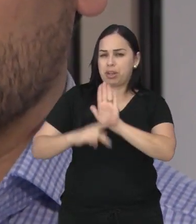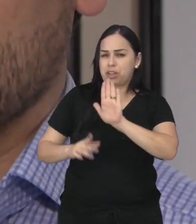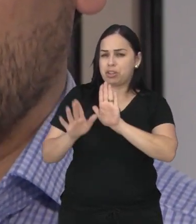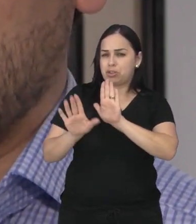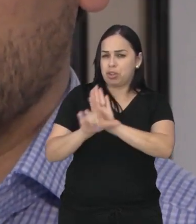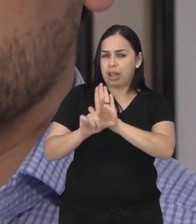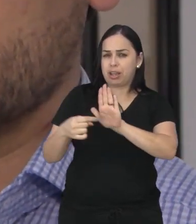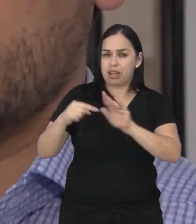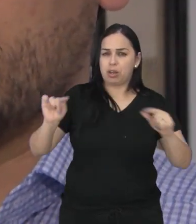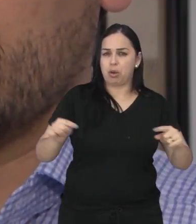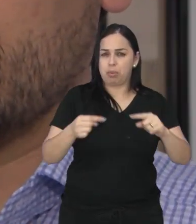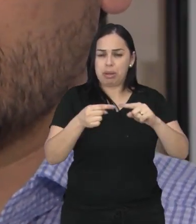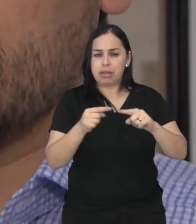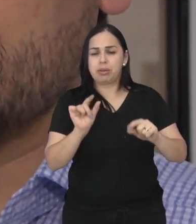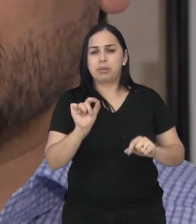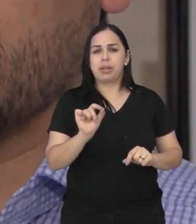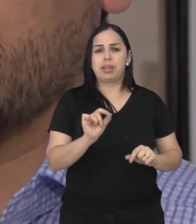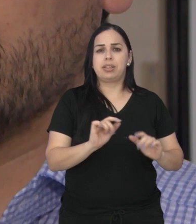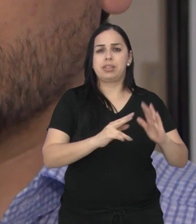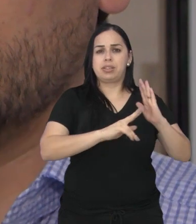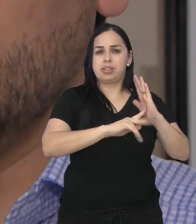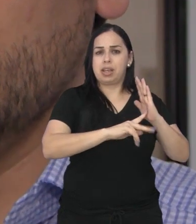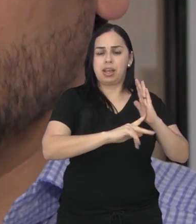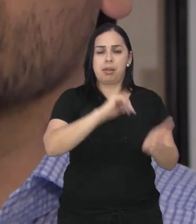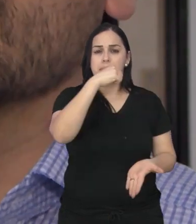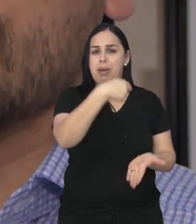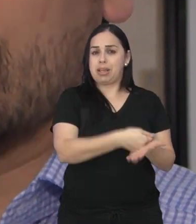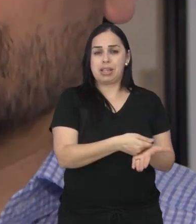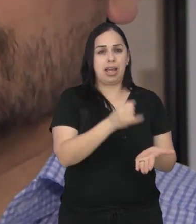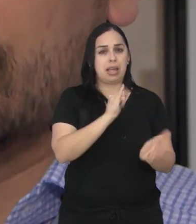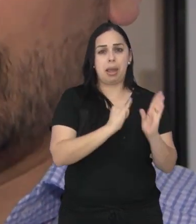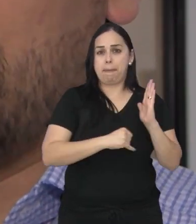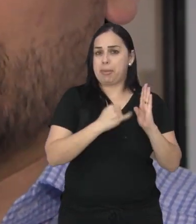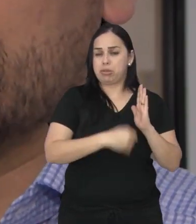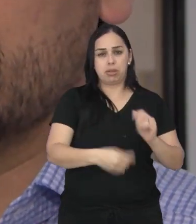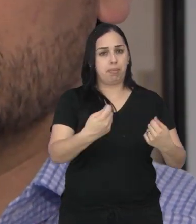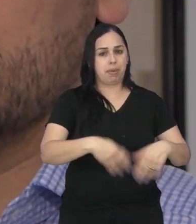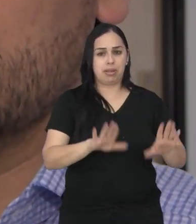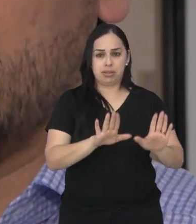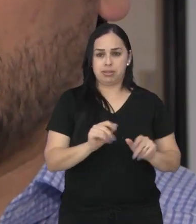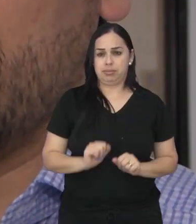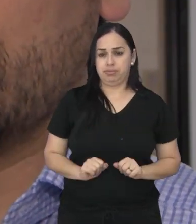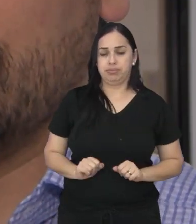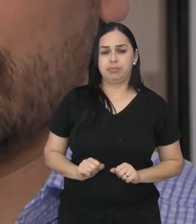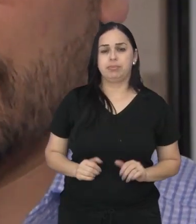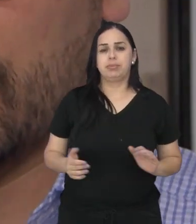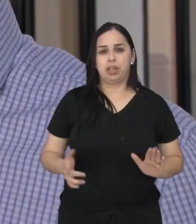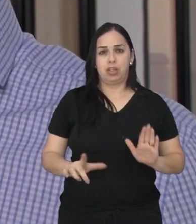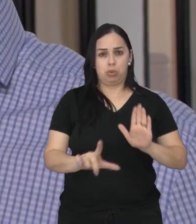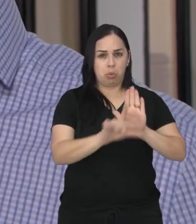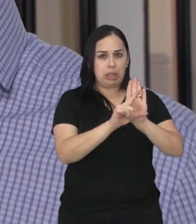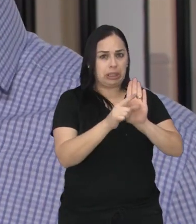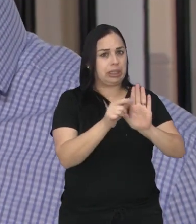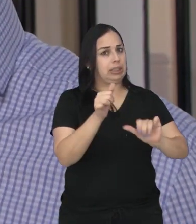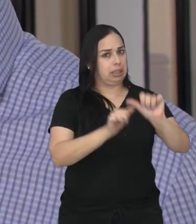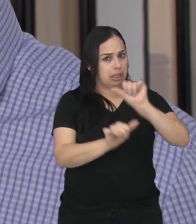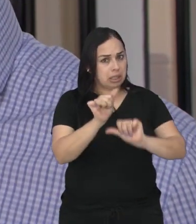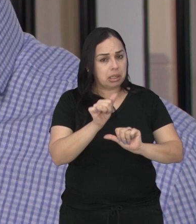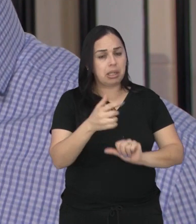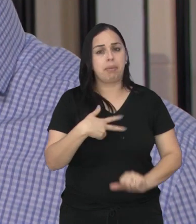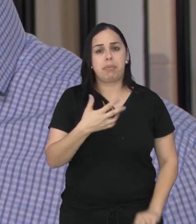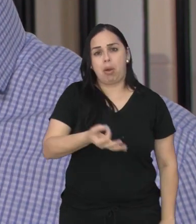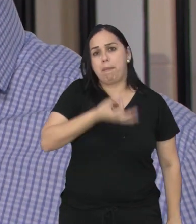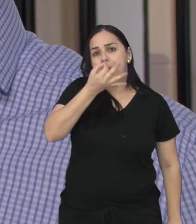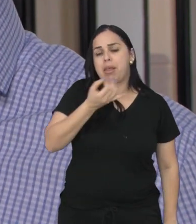revogadas previstas no projeto aprovado, que isentam os sindicatos de pagamentos de impostos na cidade. Outras duas leis que